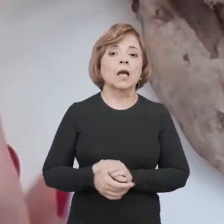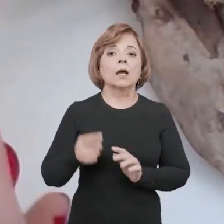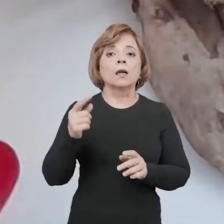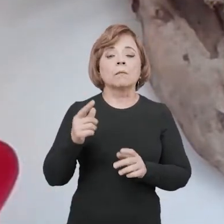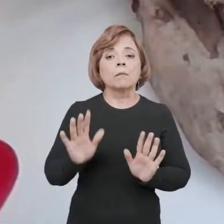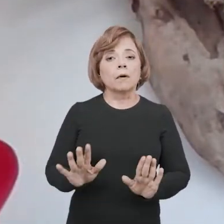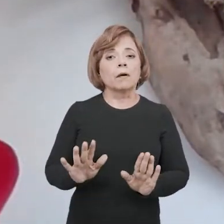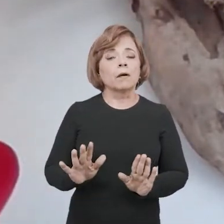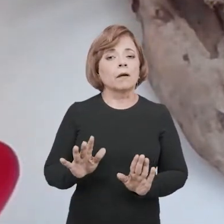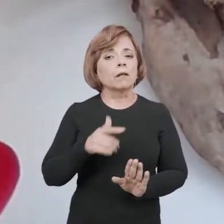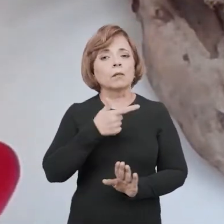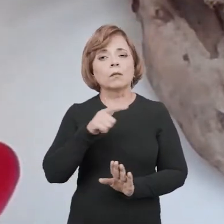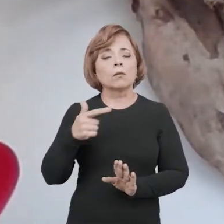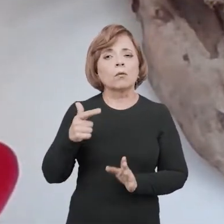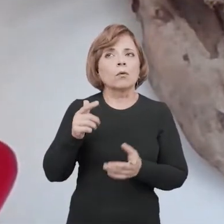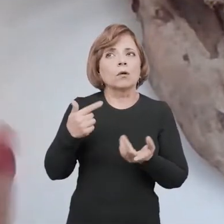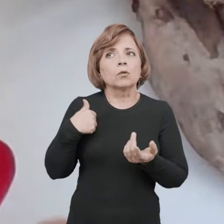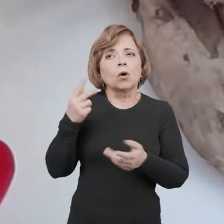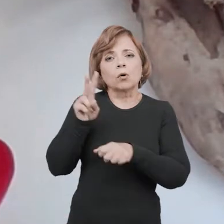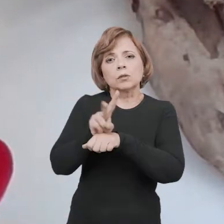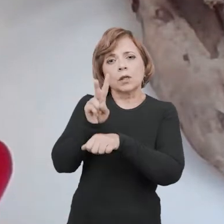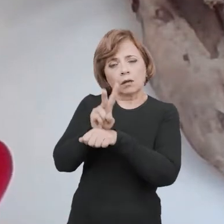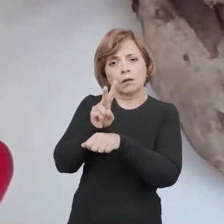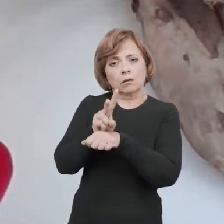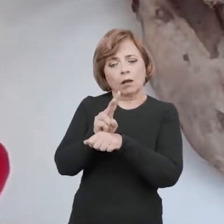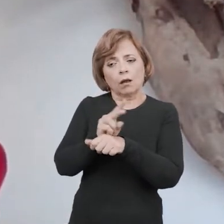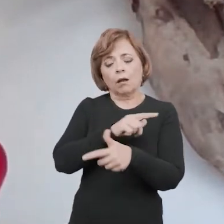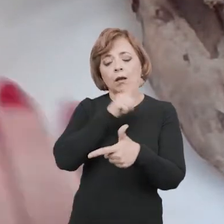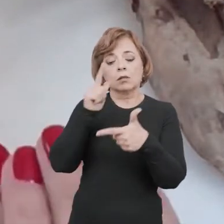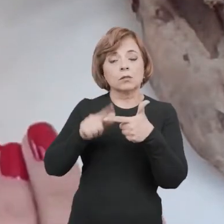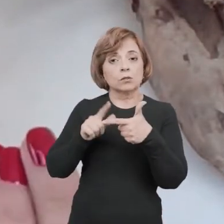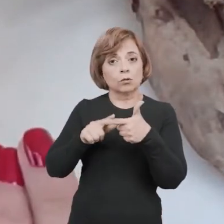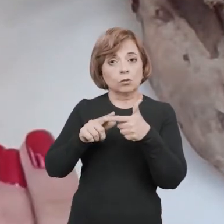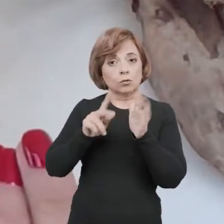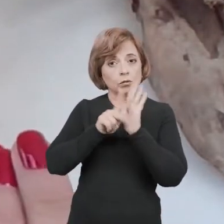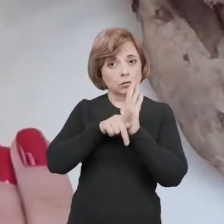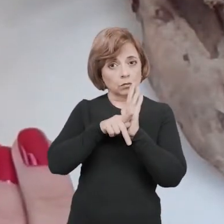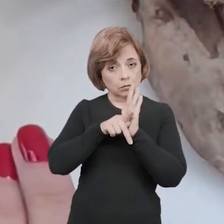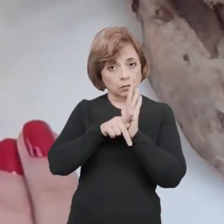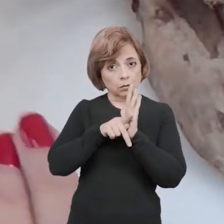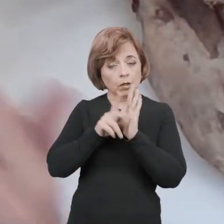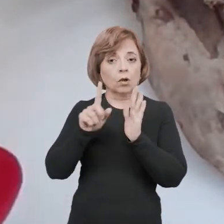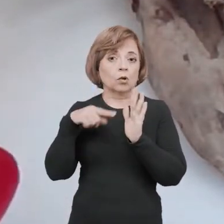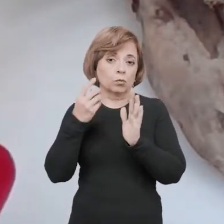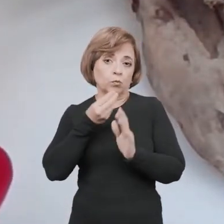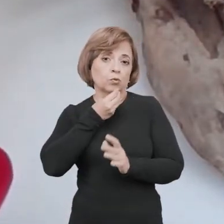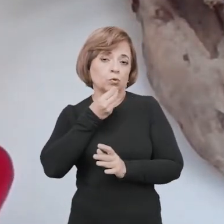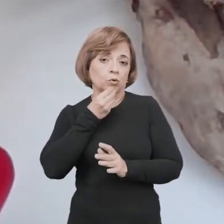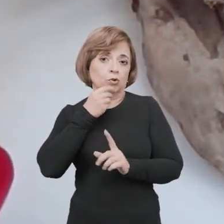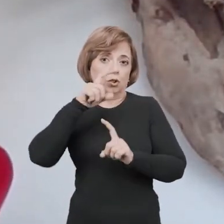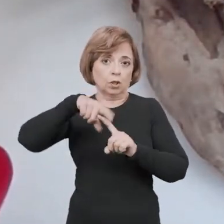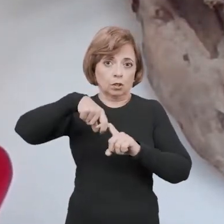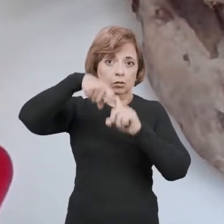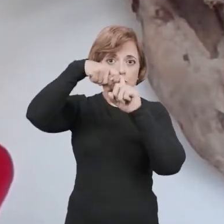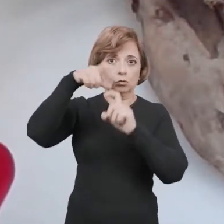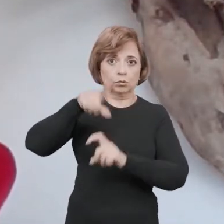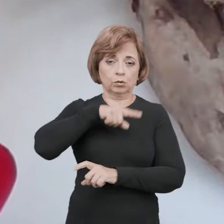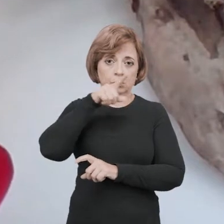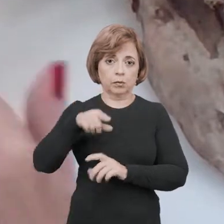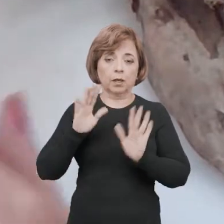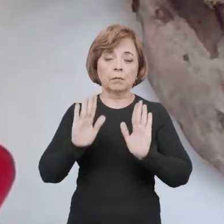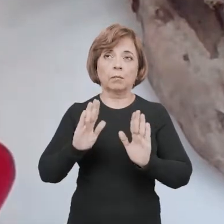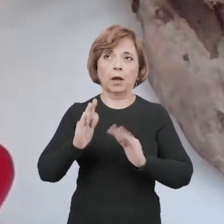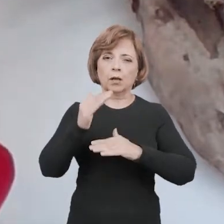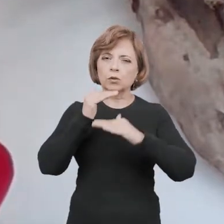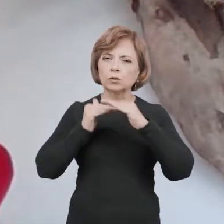Mas também não seria o caso de nós cancelarmos a segunda etapa de um projeto. Ele poderia ser suspenso